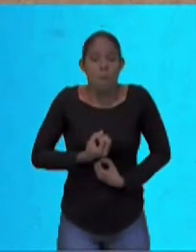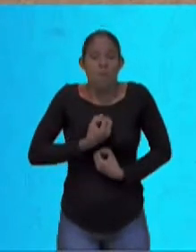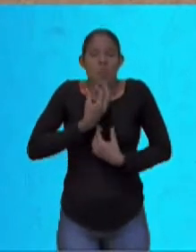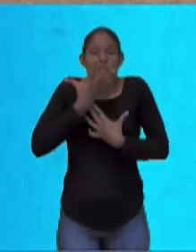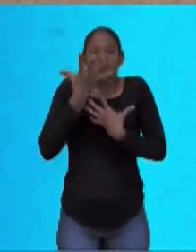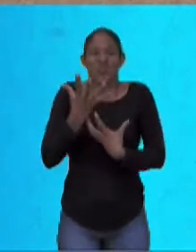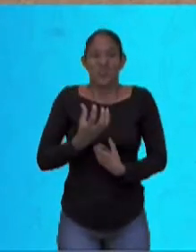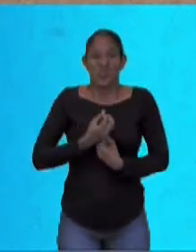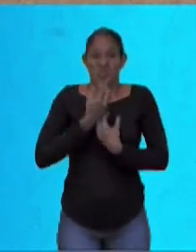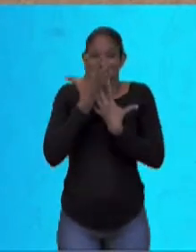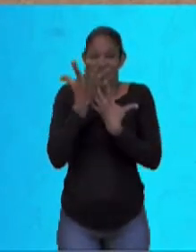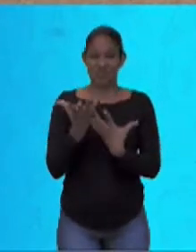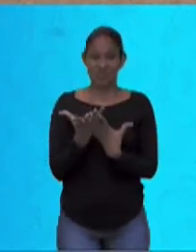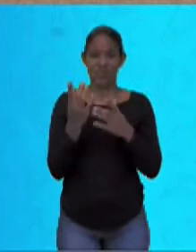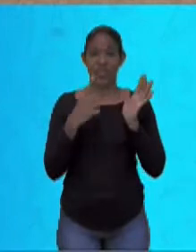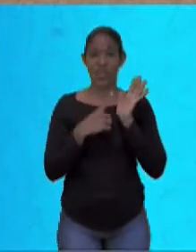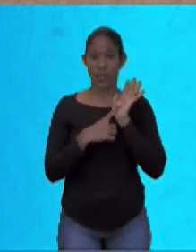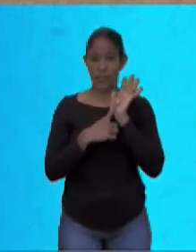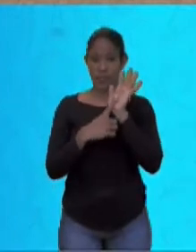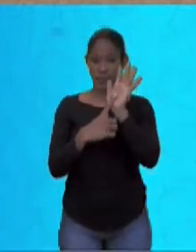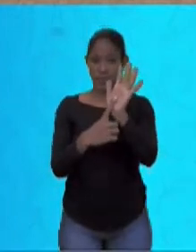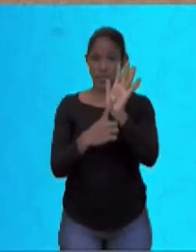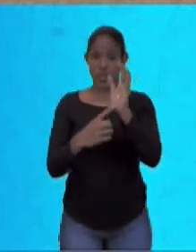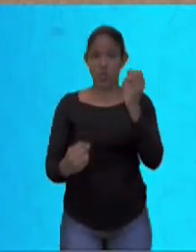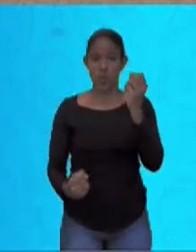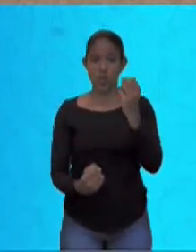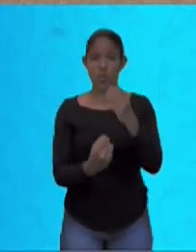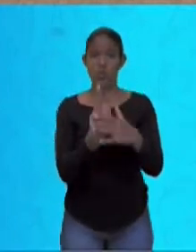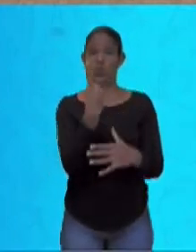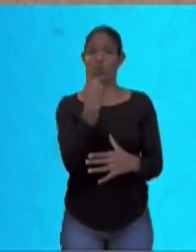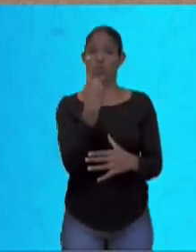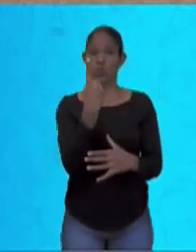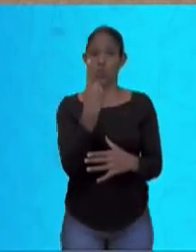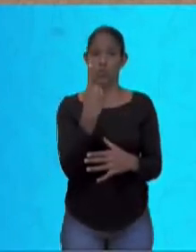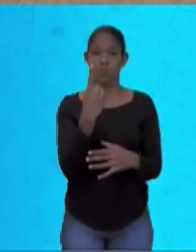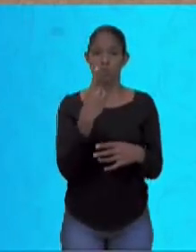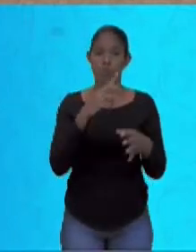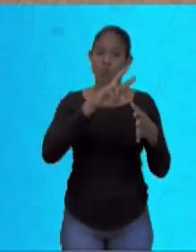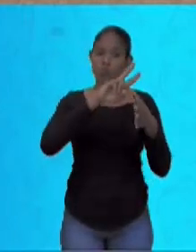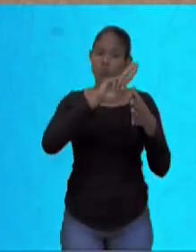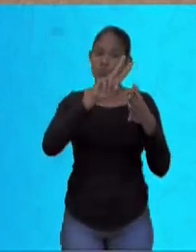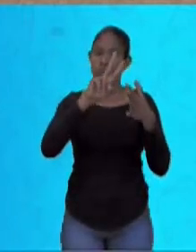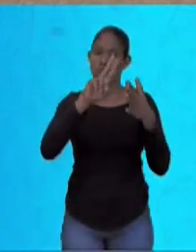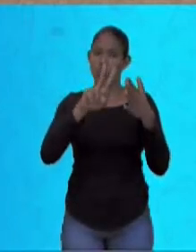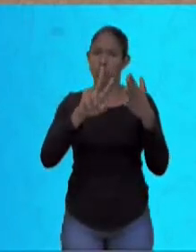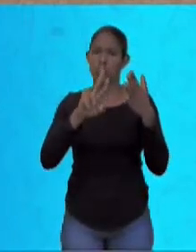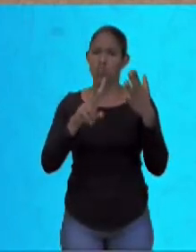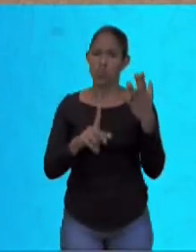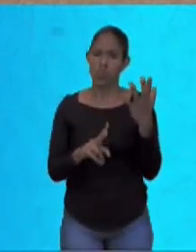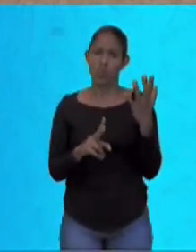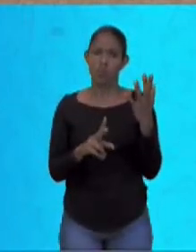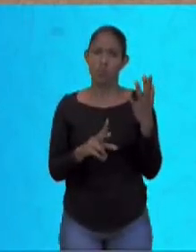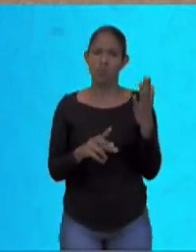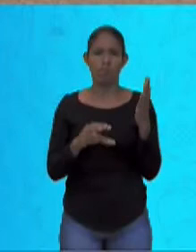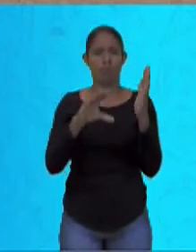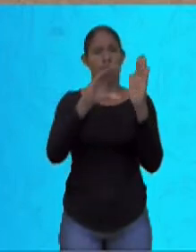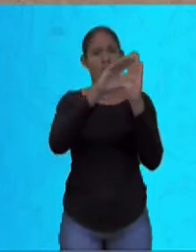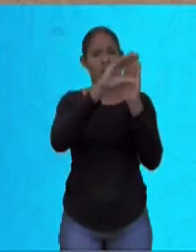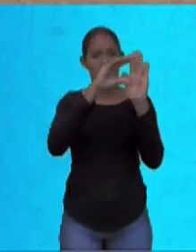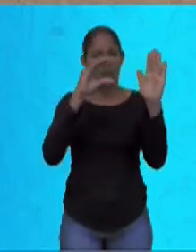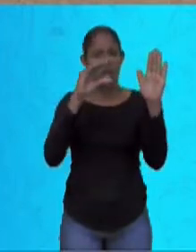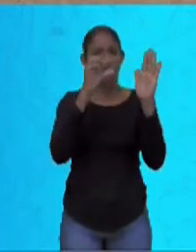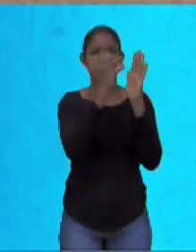A apresentação surge de formas de versos, estrofes e rima. Então, vamos